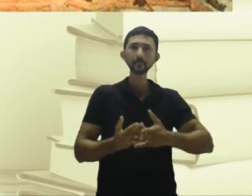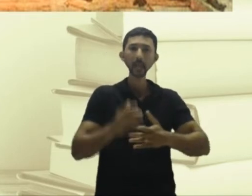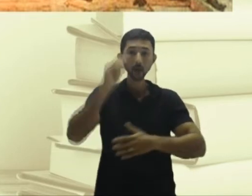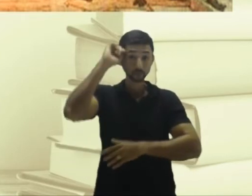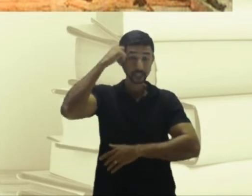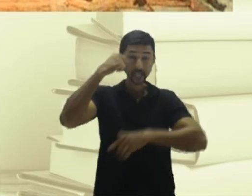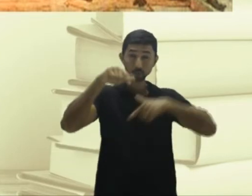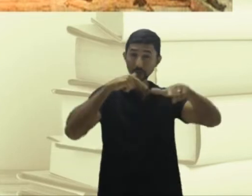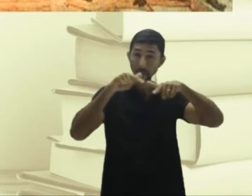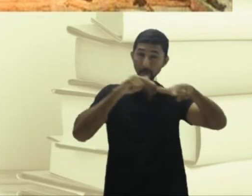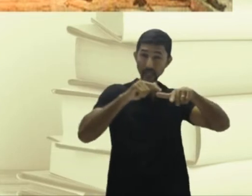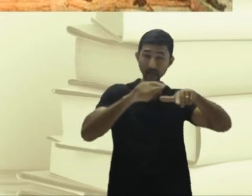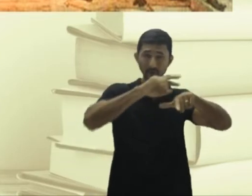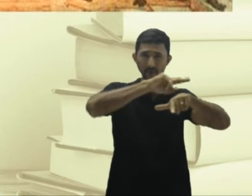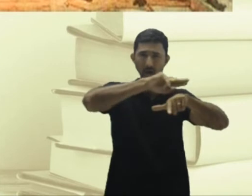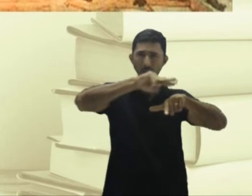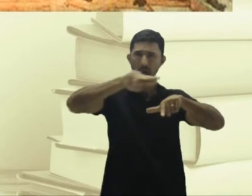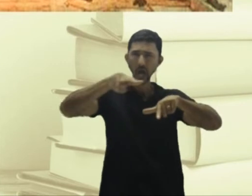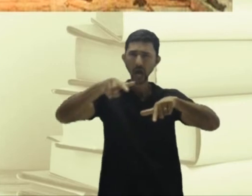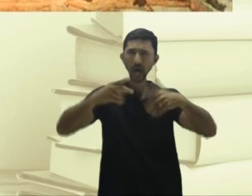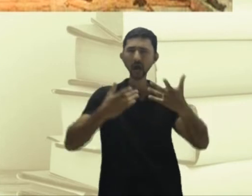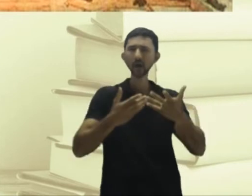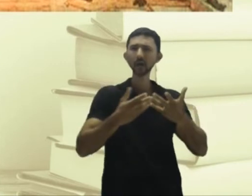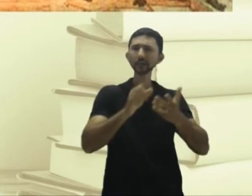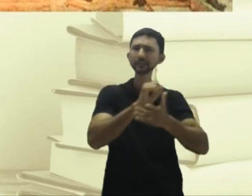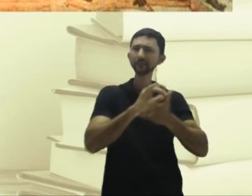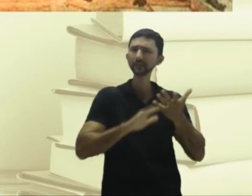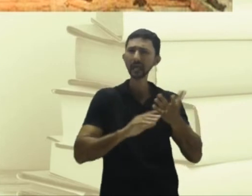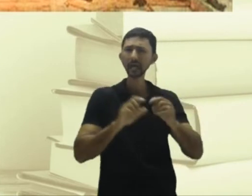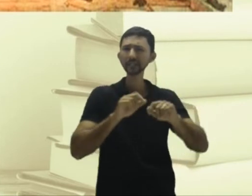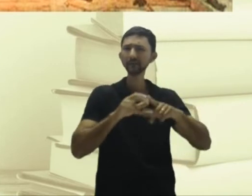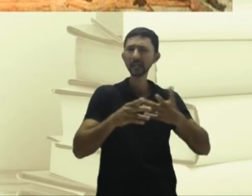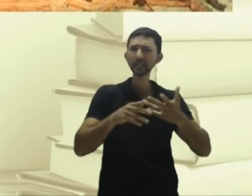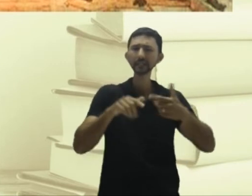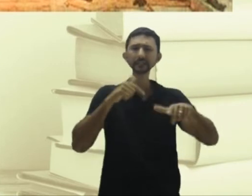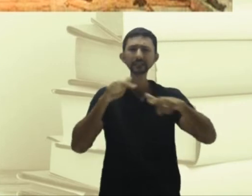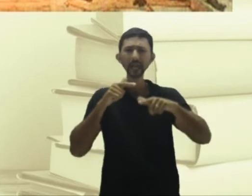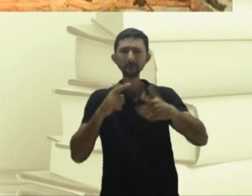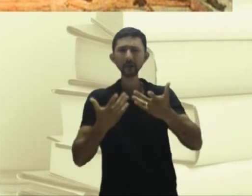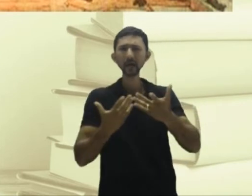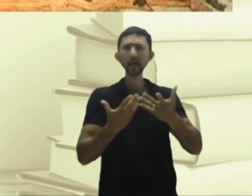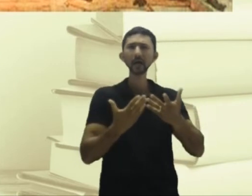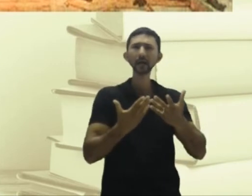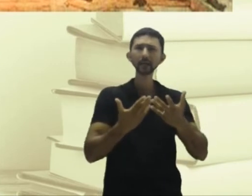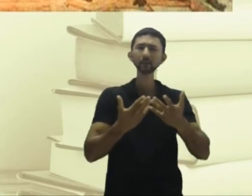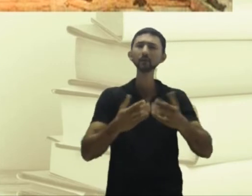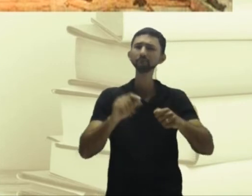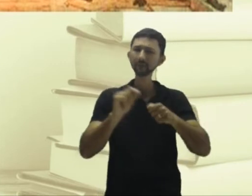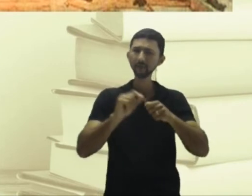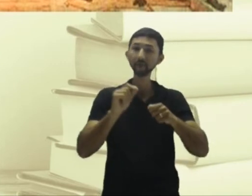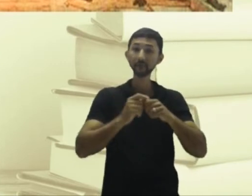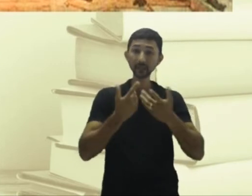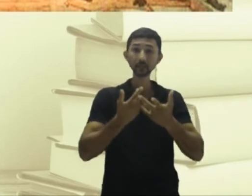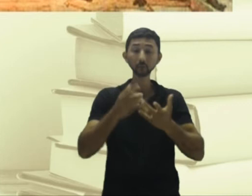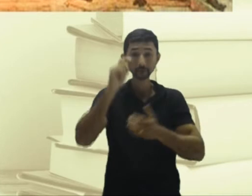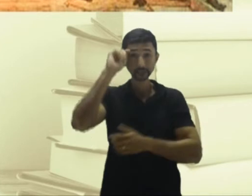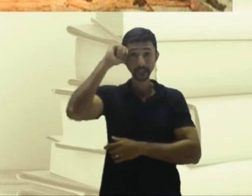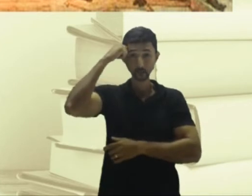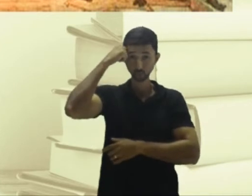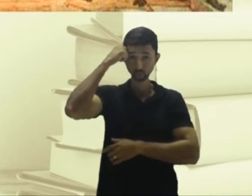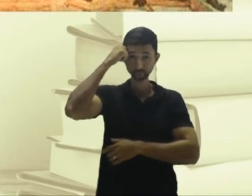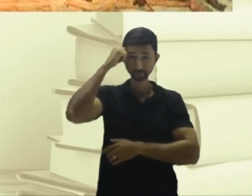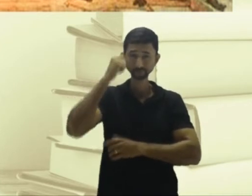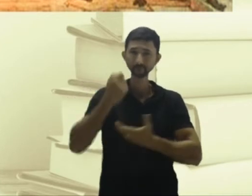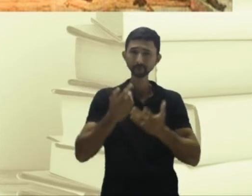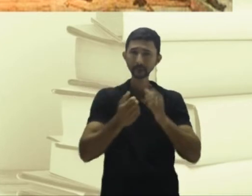as mais diferentes atividades. Ou seja, todo o trabalho manual nesse período era praticamente desenvolvido por negros,